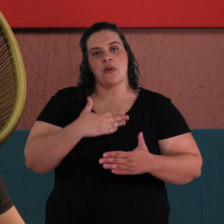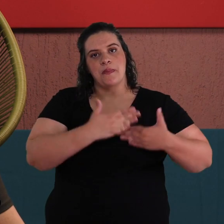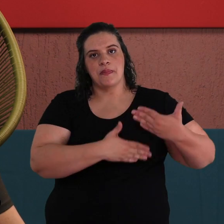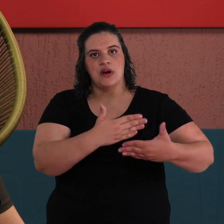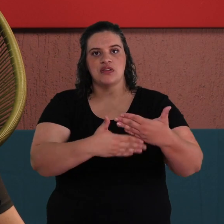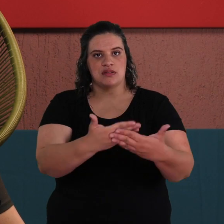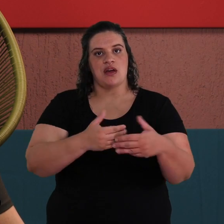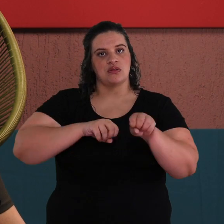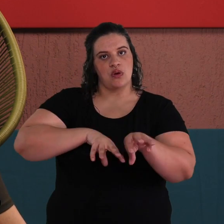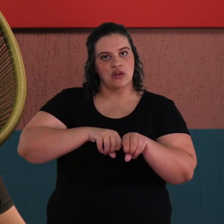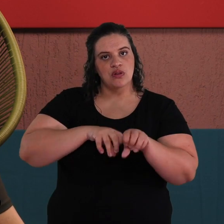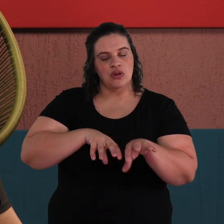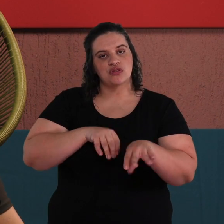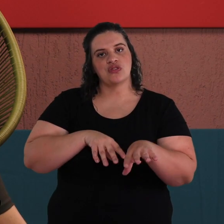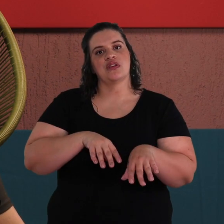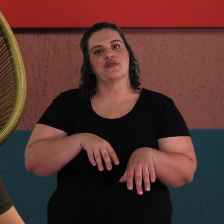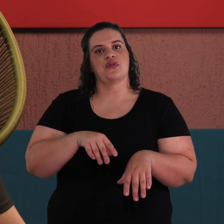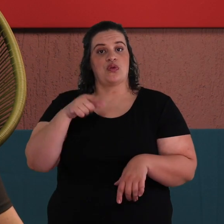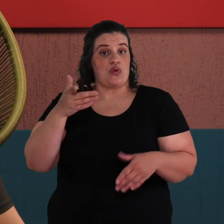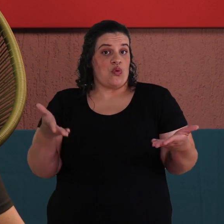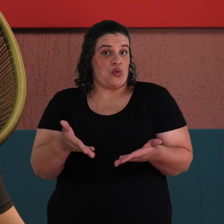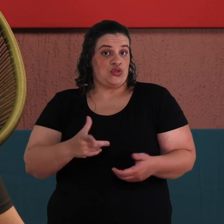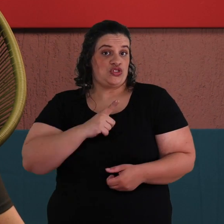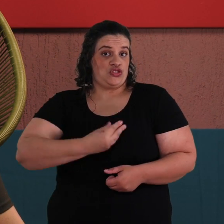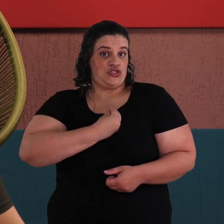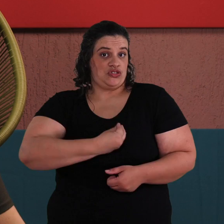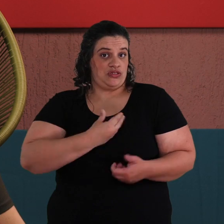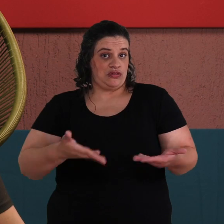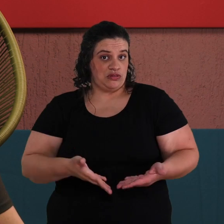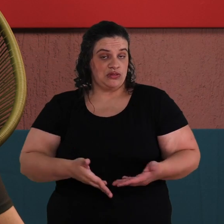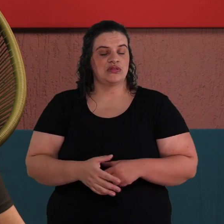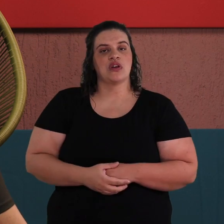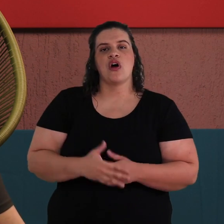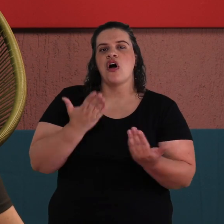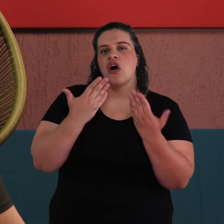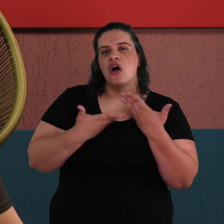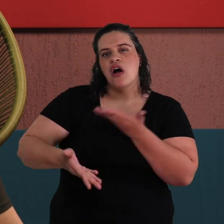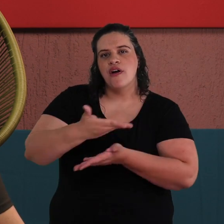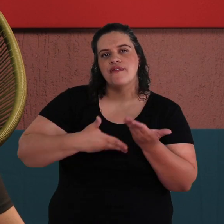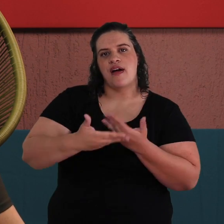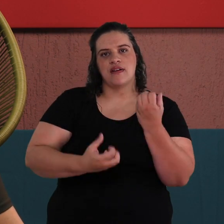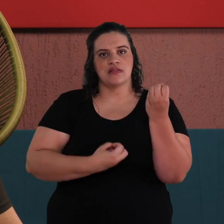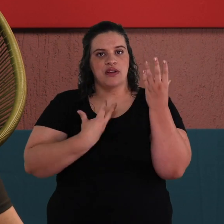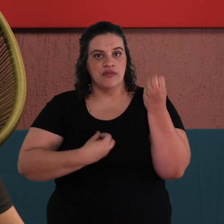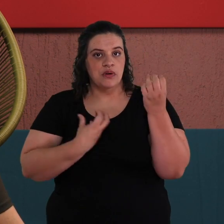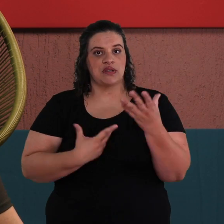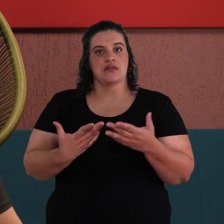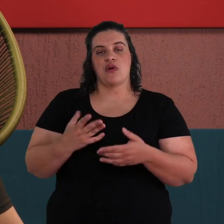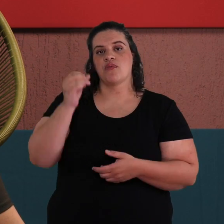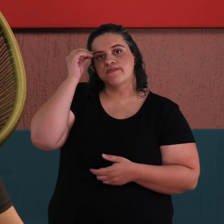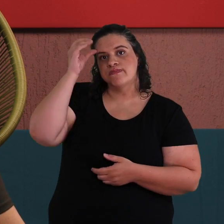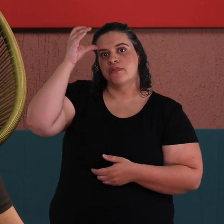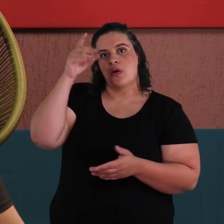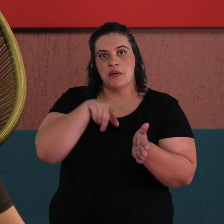que num processo educativo, como o que a gente está fazendo aqui hoje, num processo de conversa, de